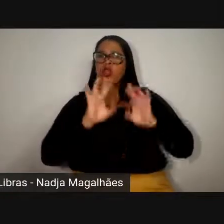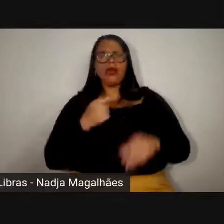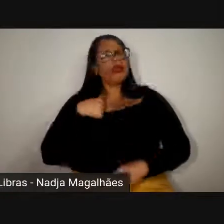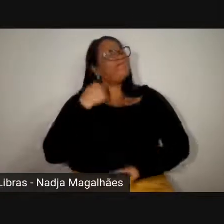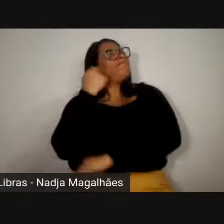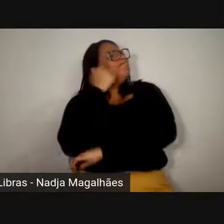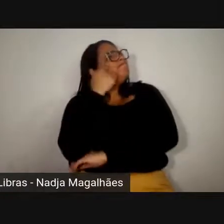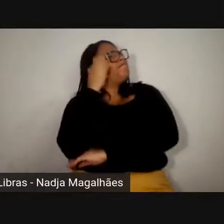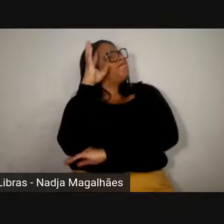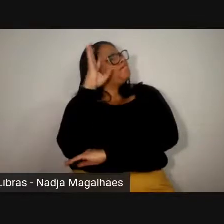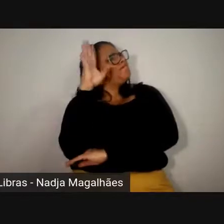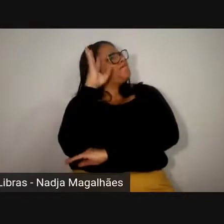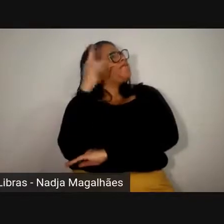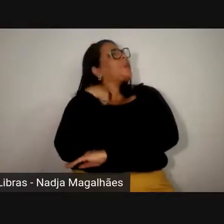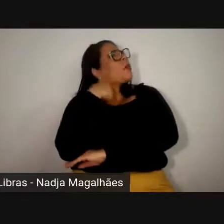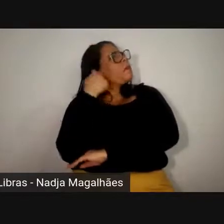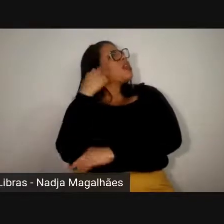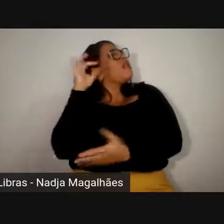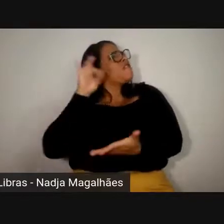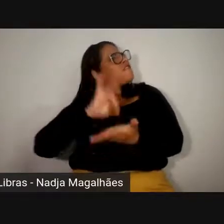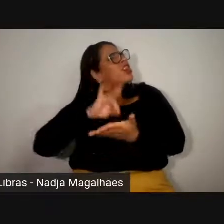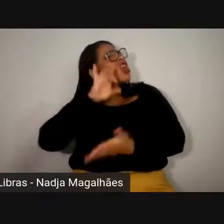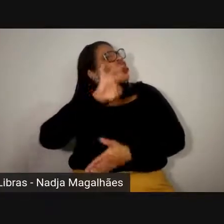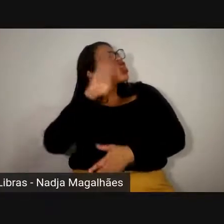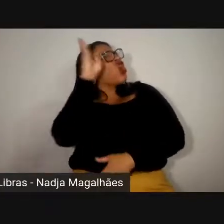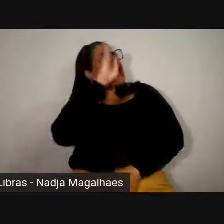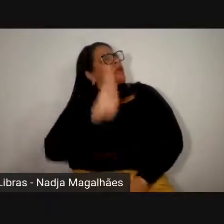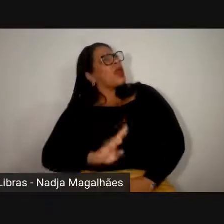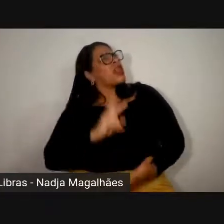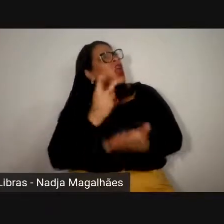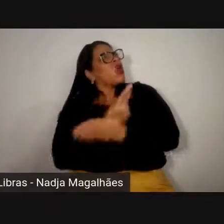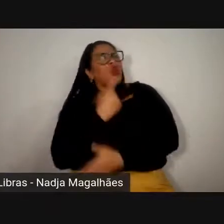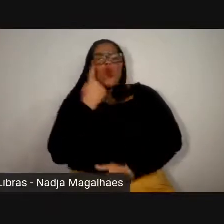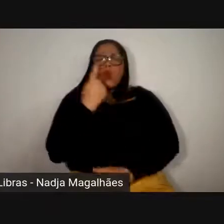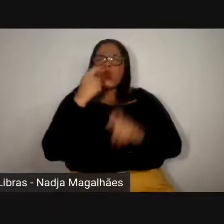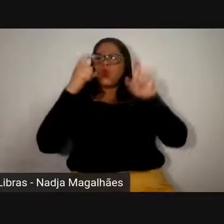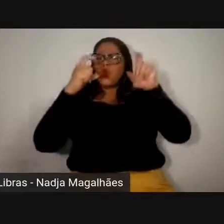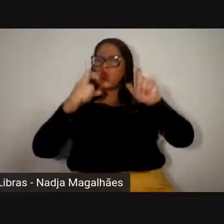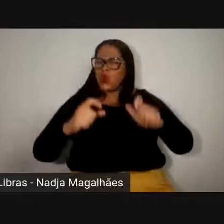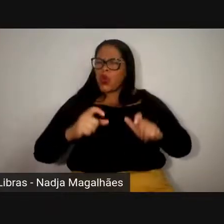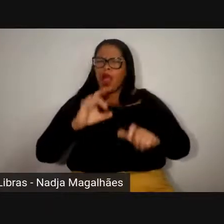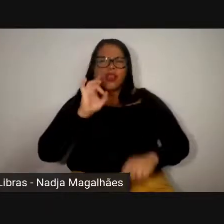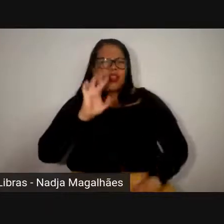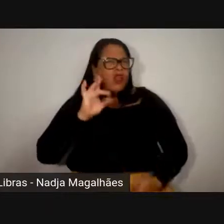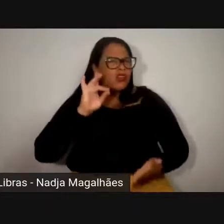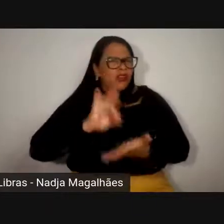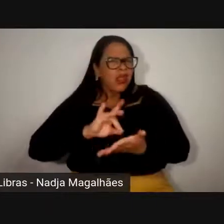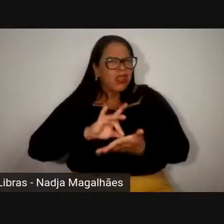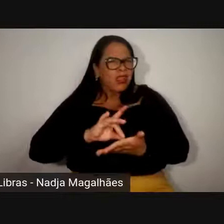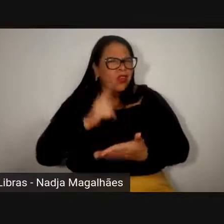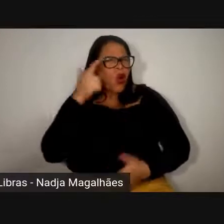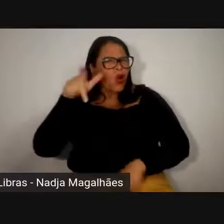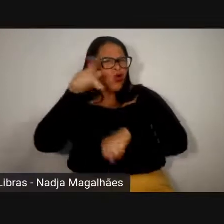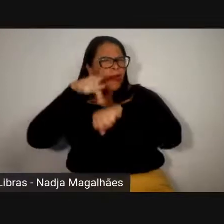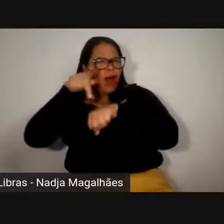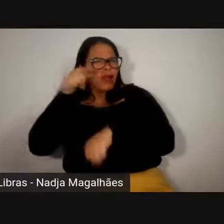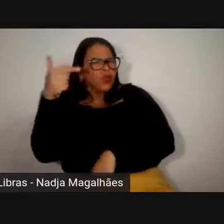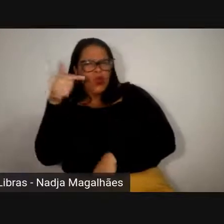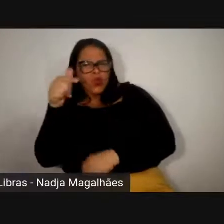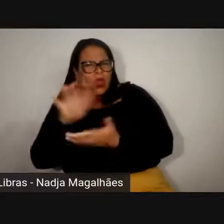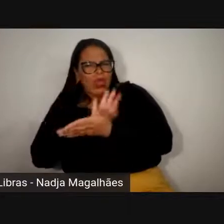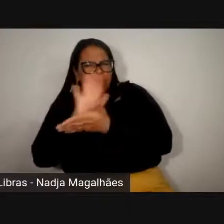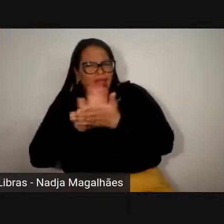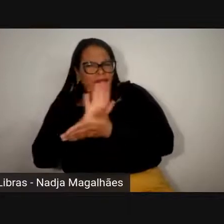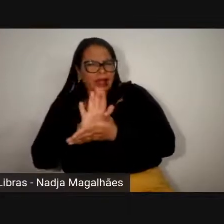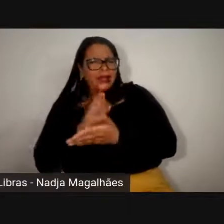gente, mas será que é isso mesmo? Será que ele é a única transmissão que existe desse jeito? Aí eu fui atrás para tentar